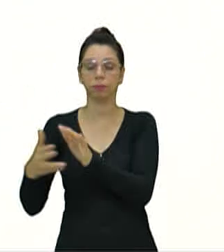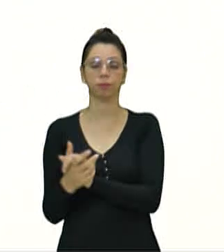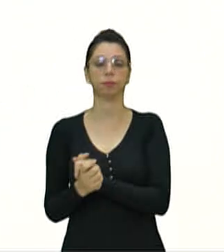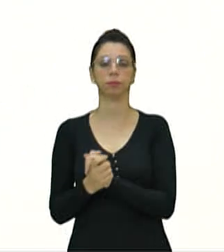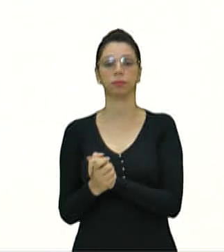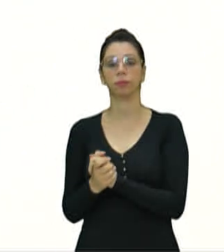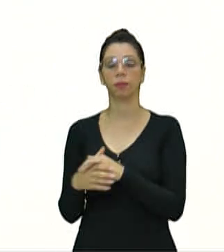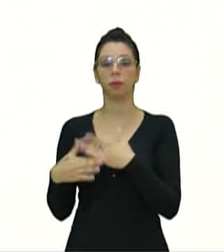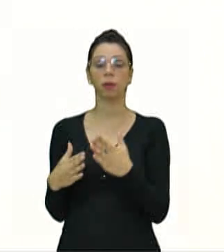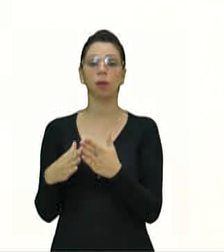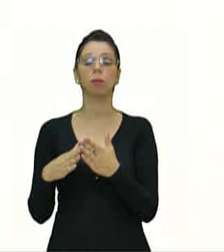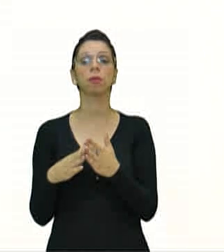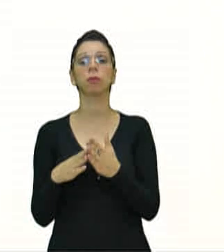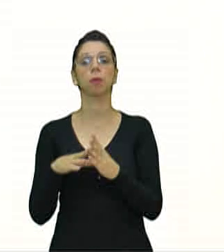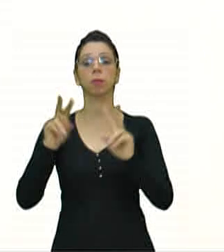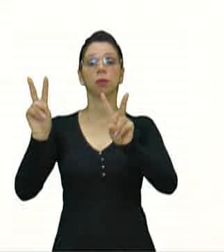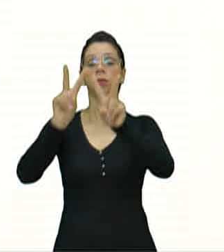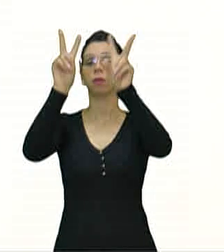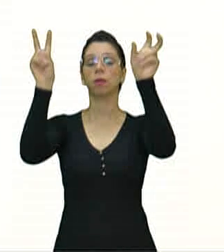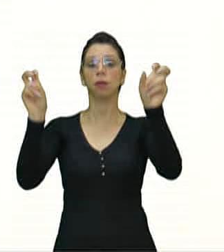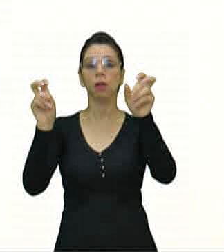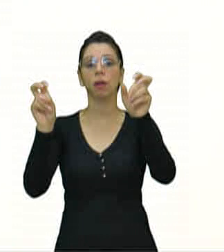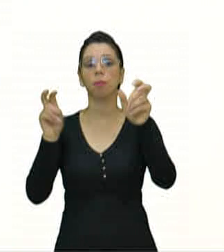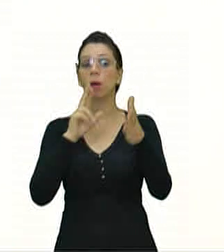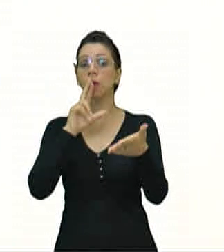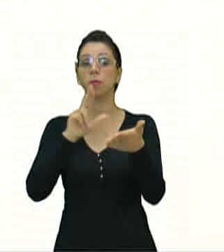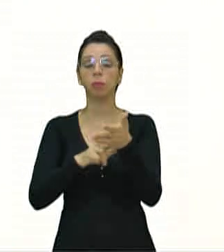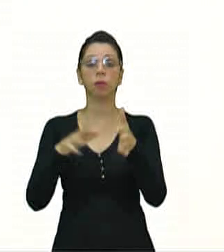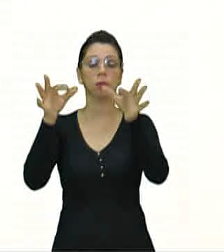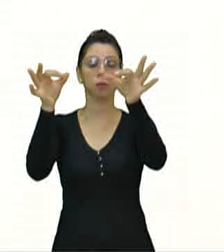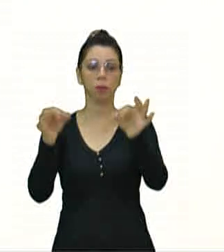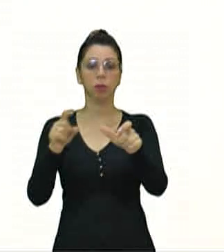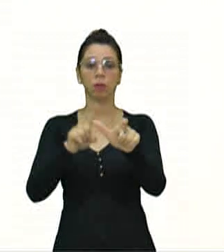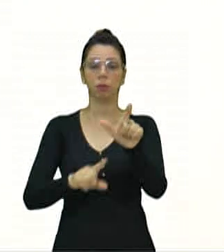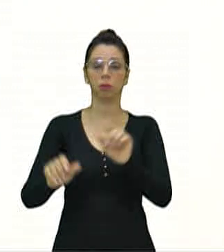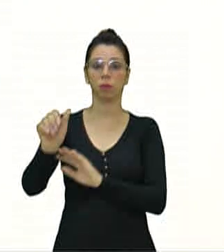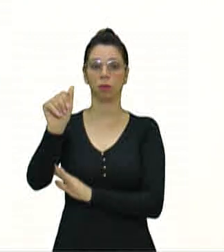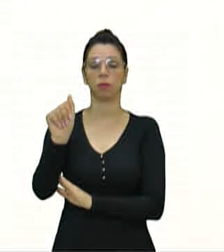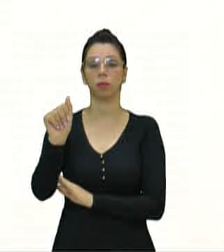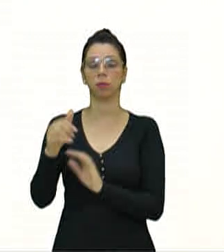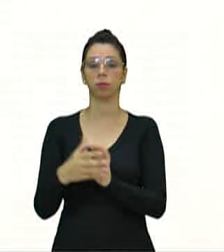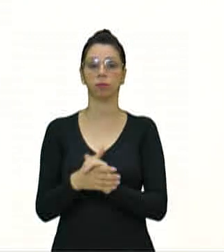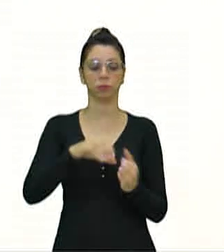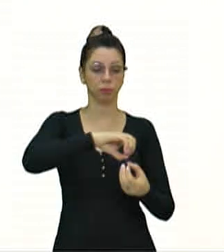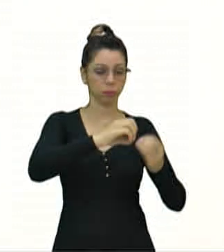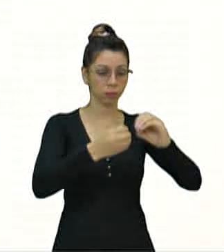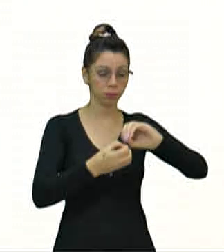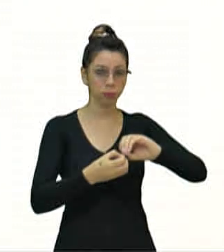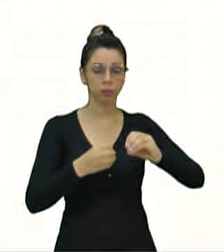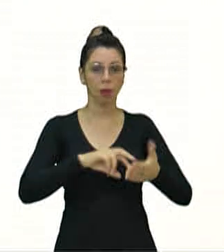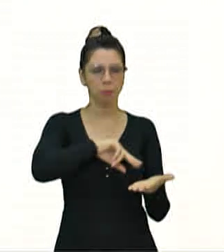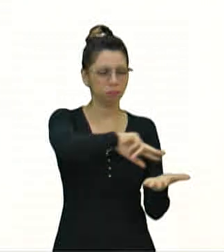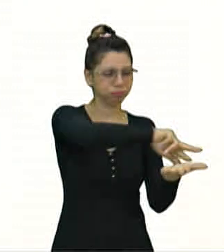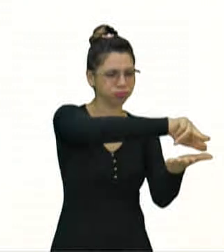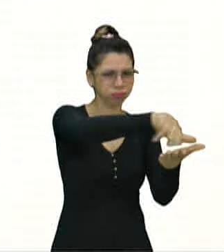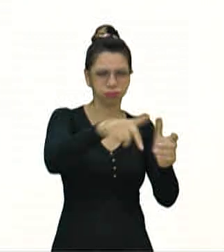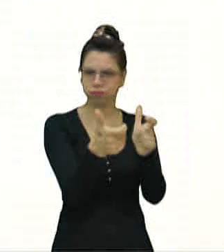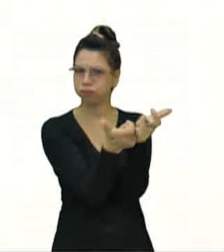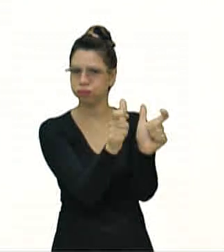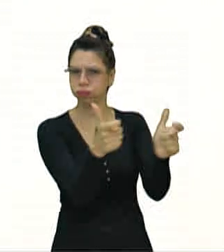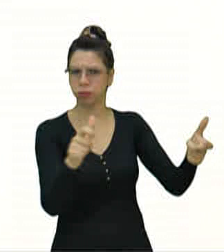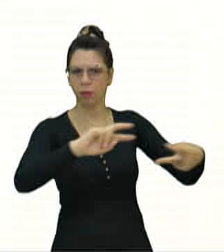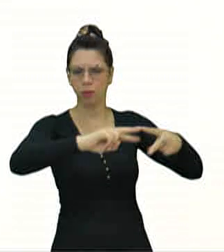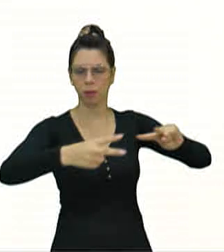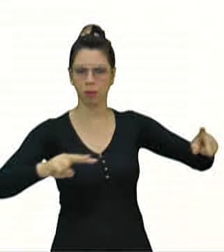assunto, destaque a afirmativa correta. Letra A. A reprodução assexuada promove maior variabilidade genética